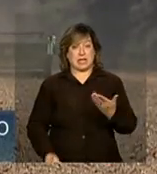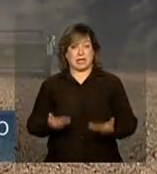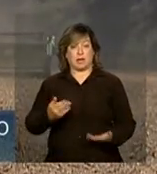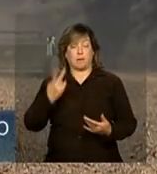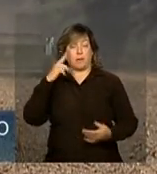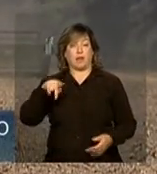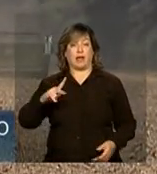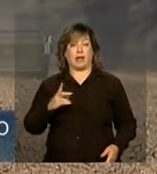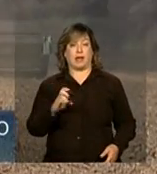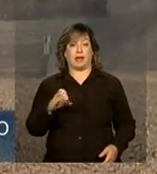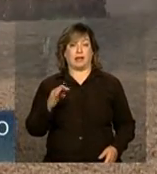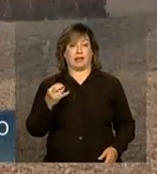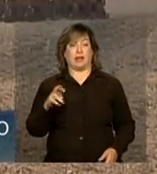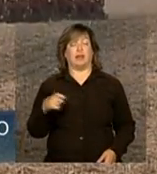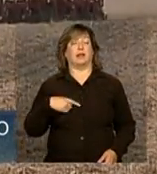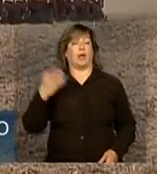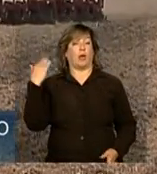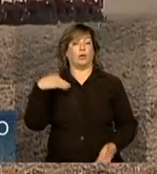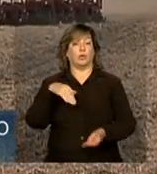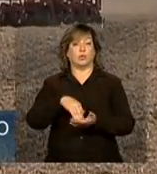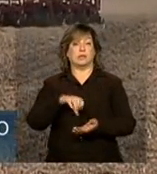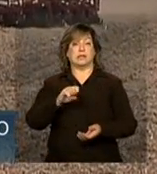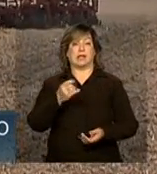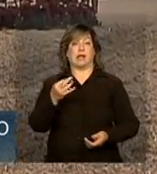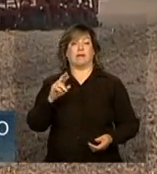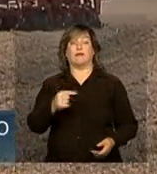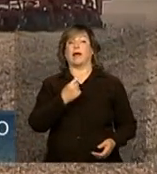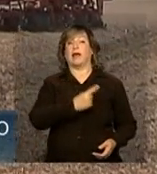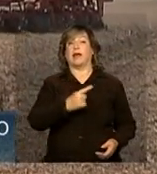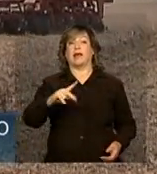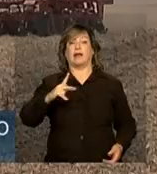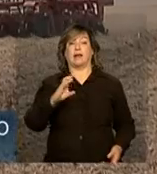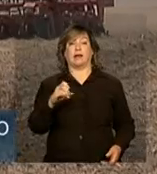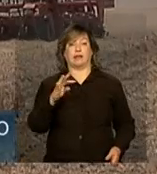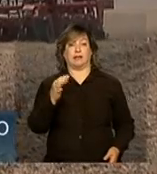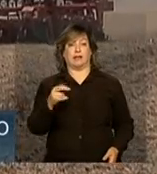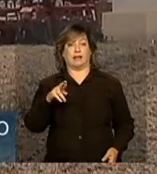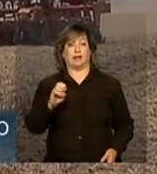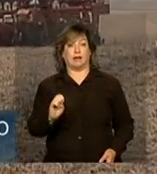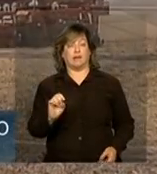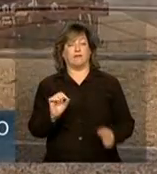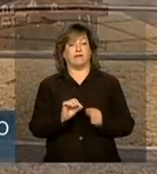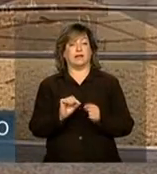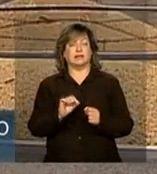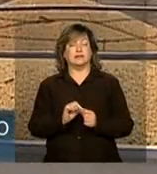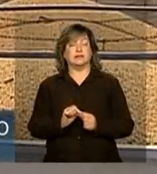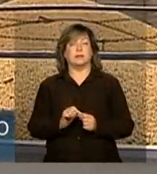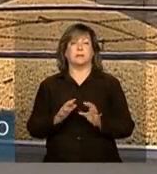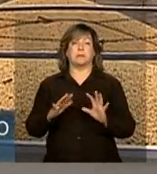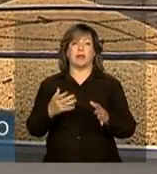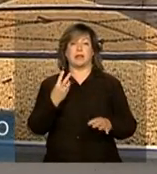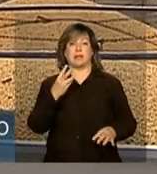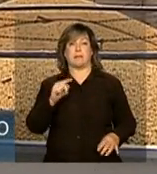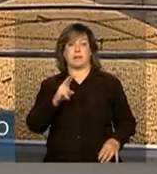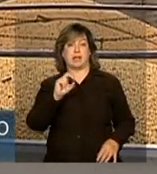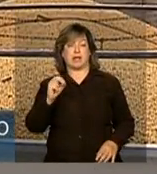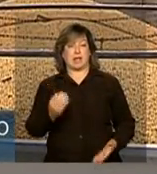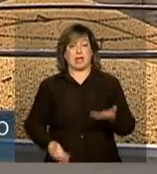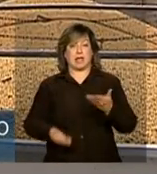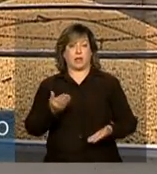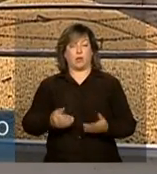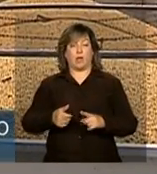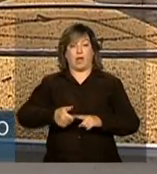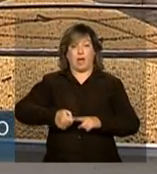hectare então na última safra cada hectare produzia em média 3.500 kg de